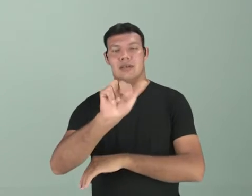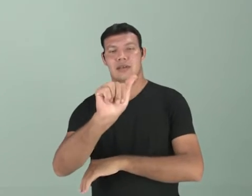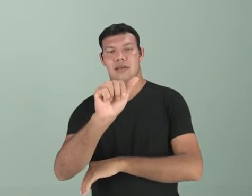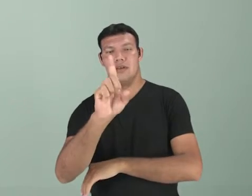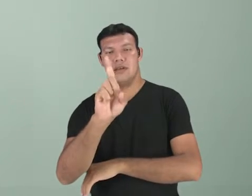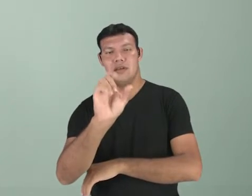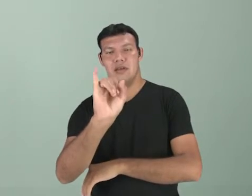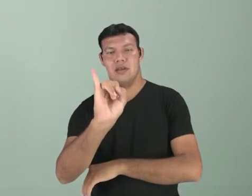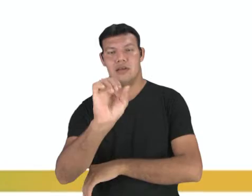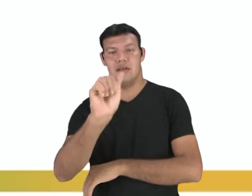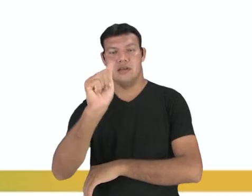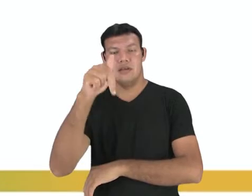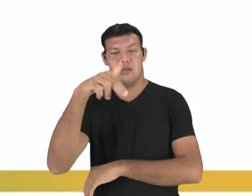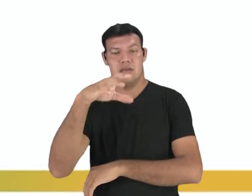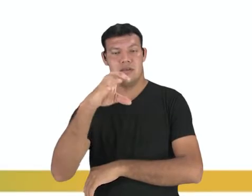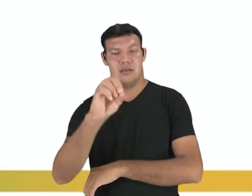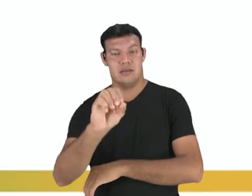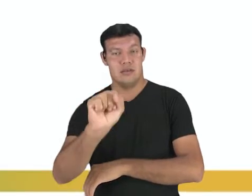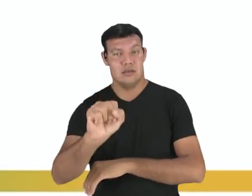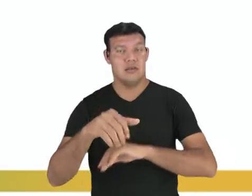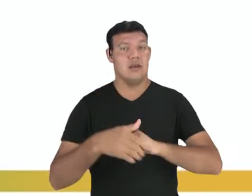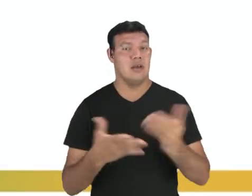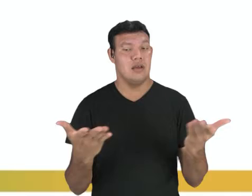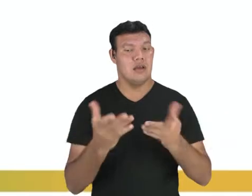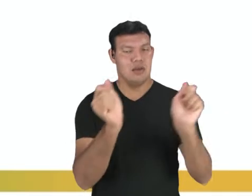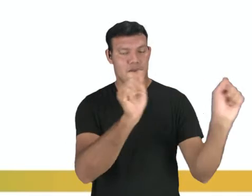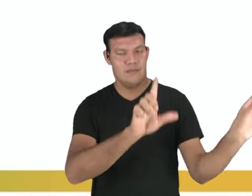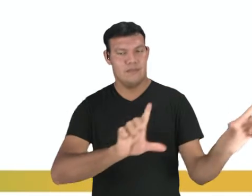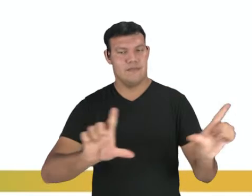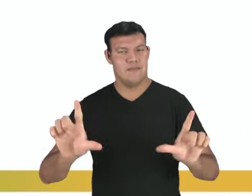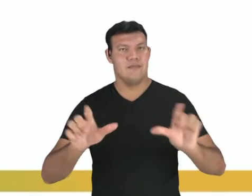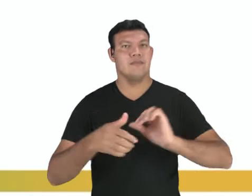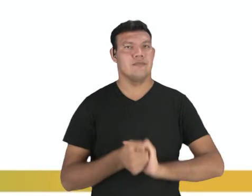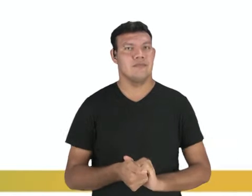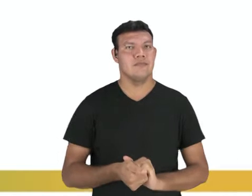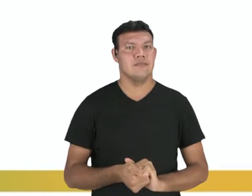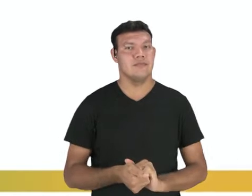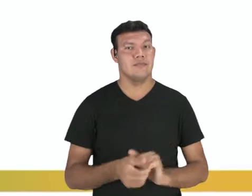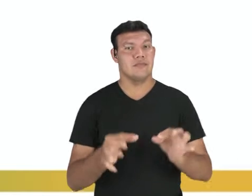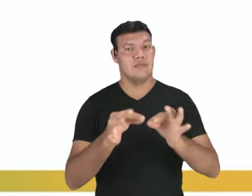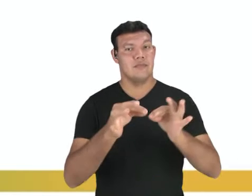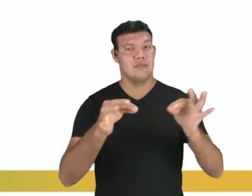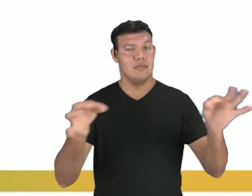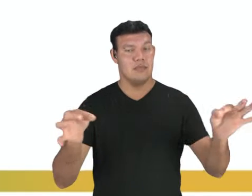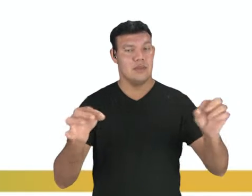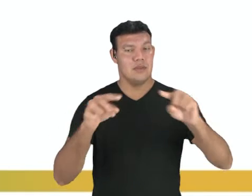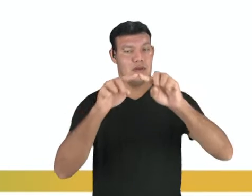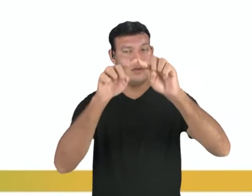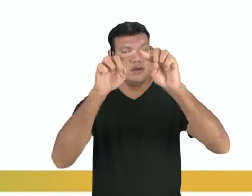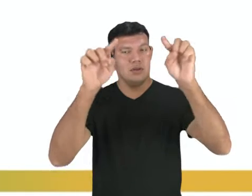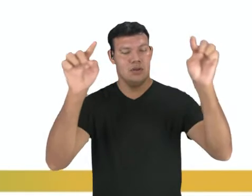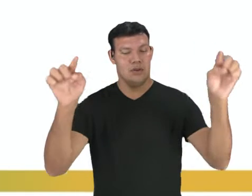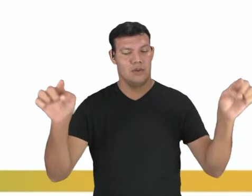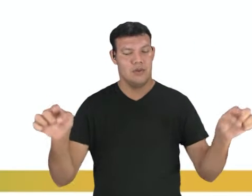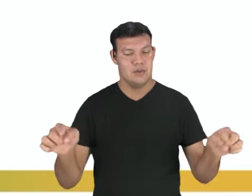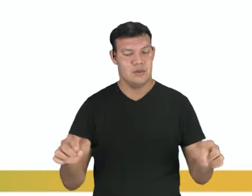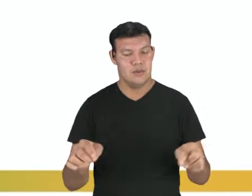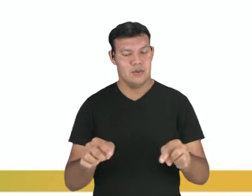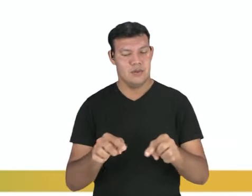Então vamos aos lábios a medida de arcos de circunferência